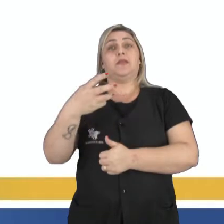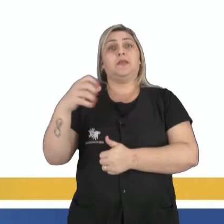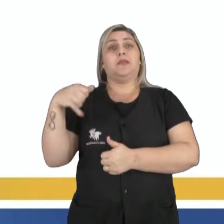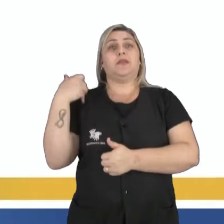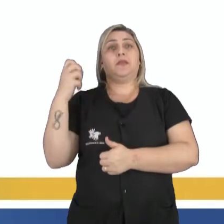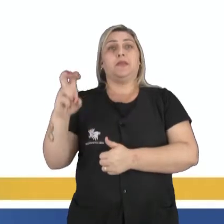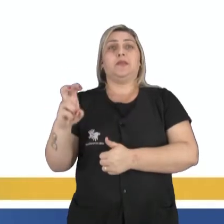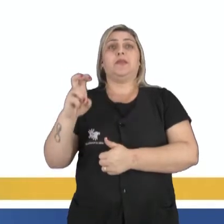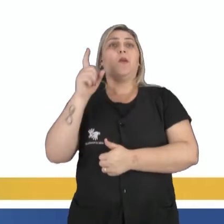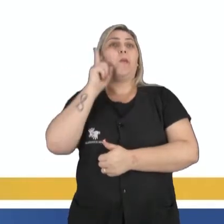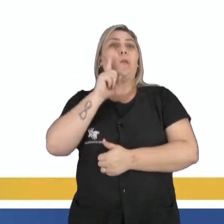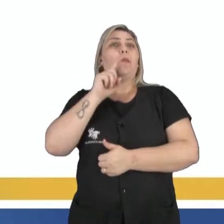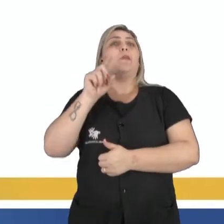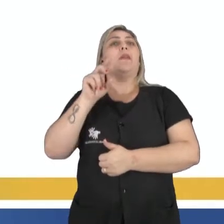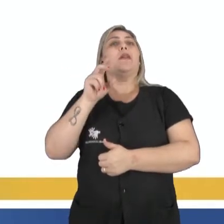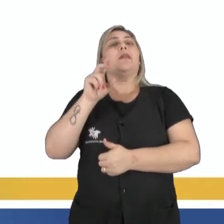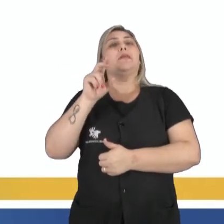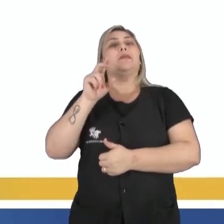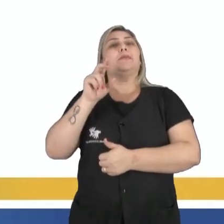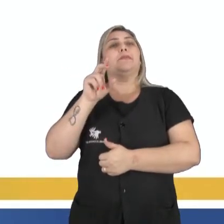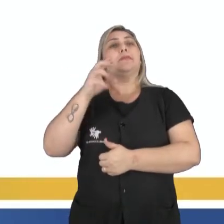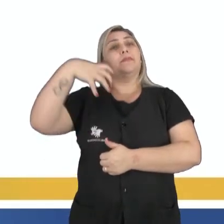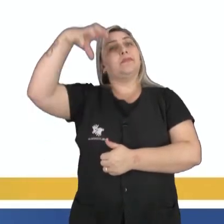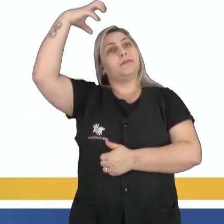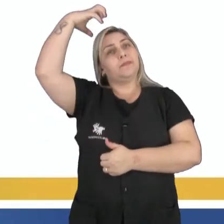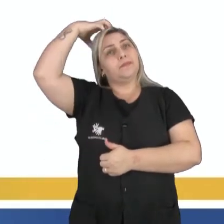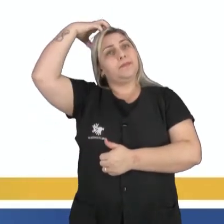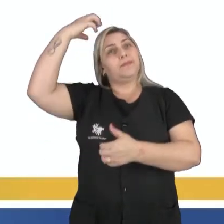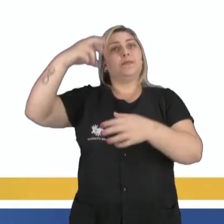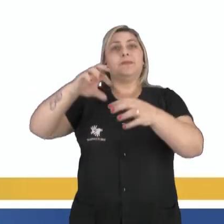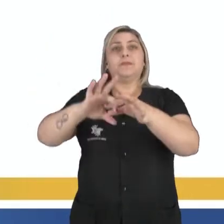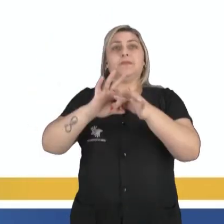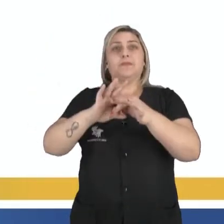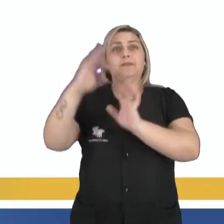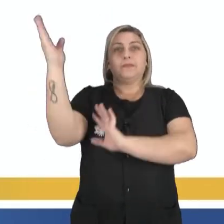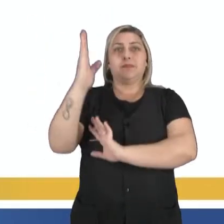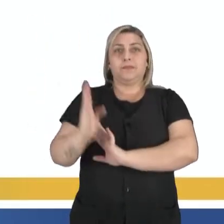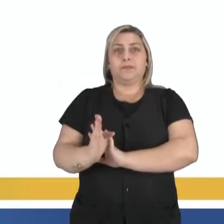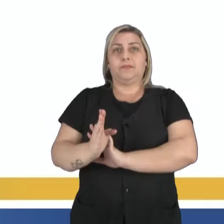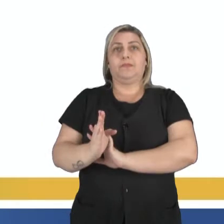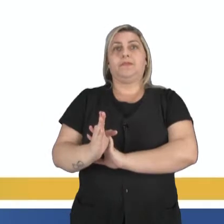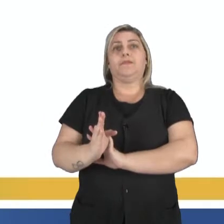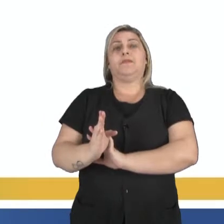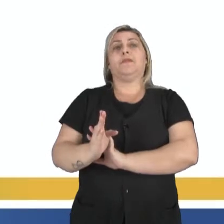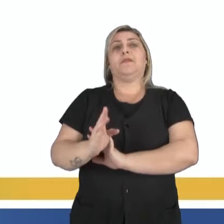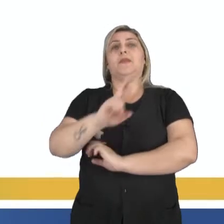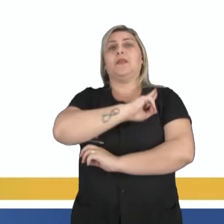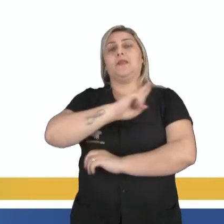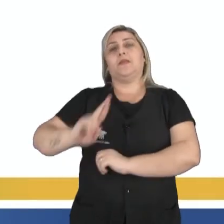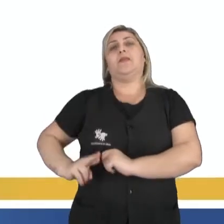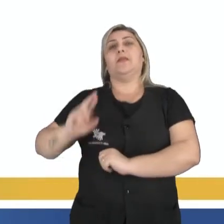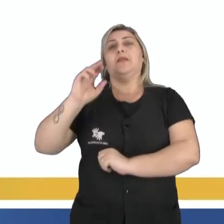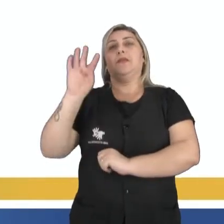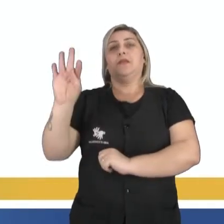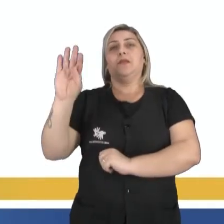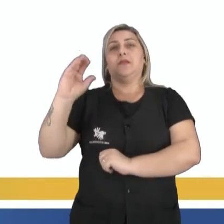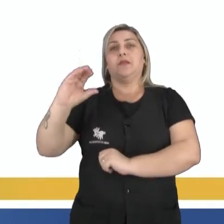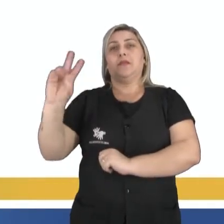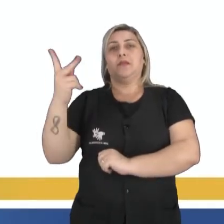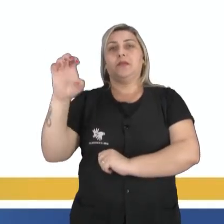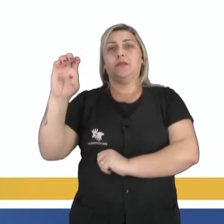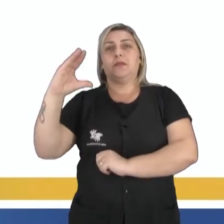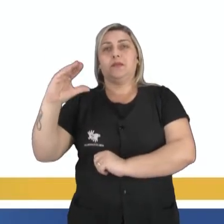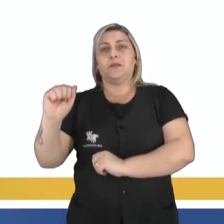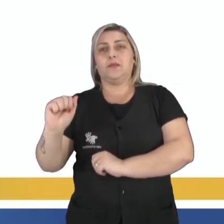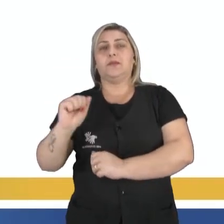anos. Nós temos aí Estados Unidos, da esquerda para a direita, Reino Unido, Brasil e República Tcheca.